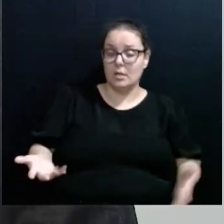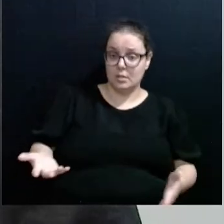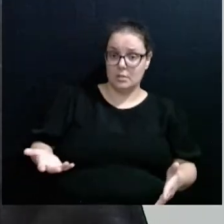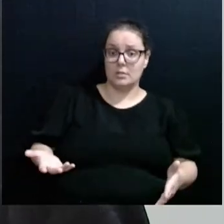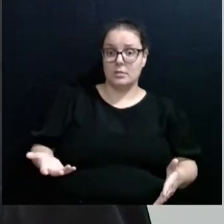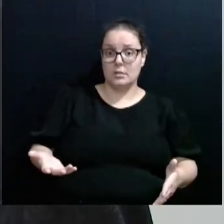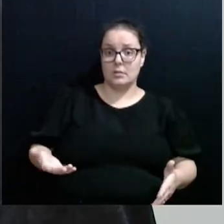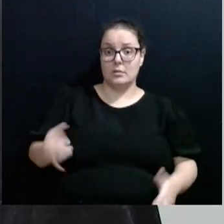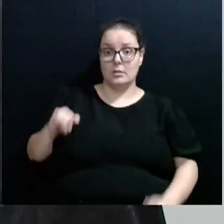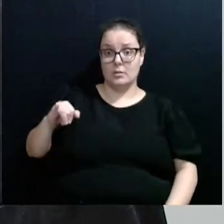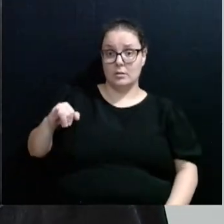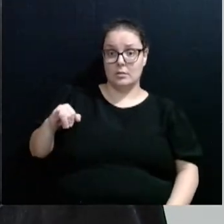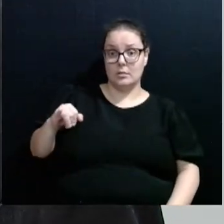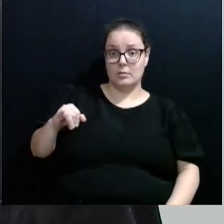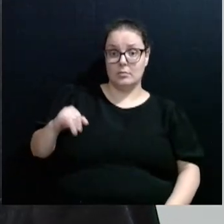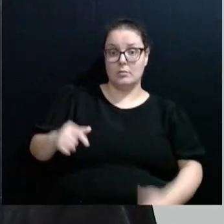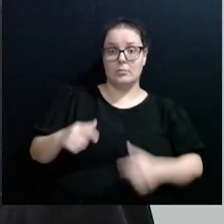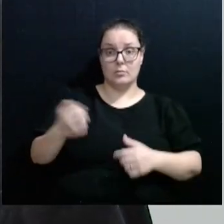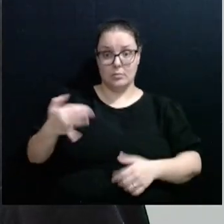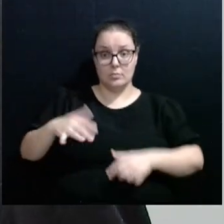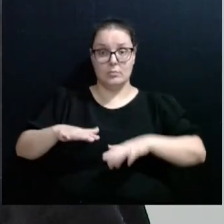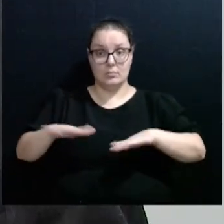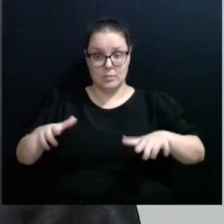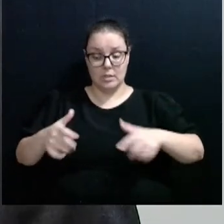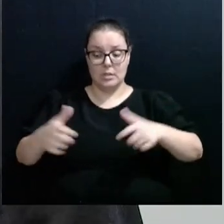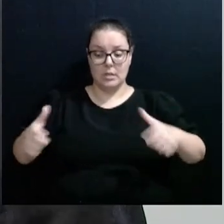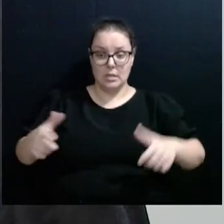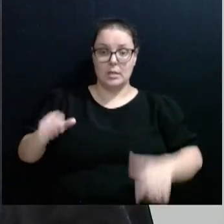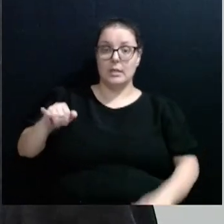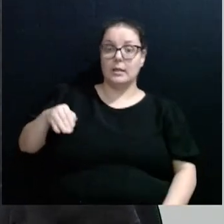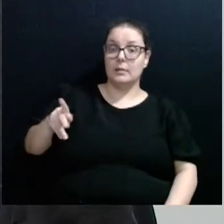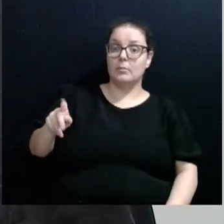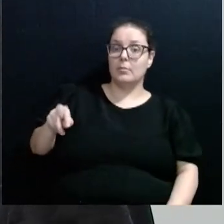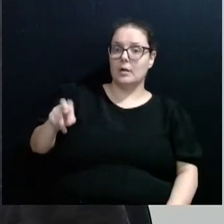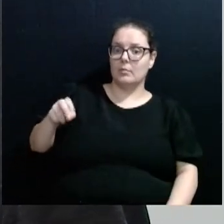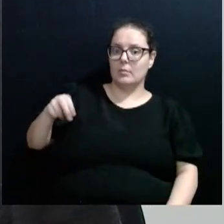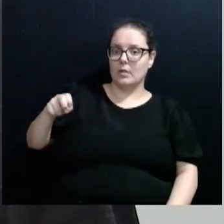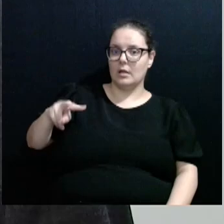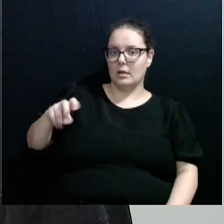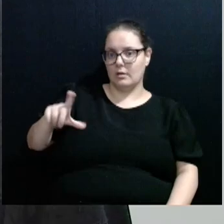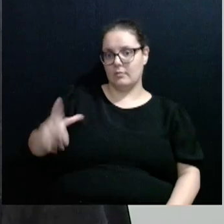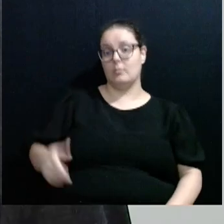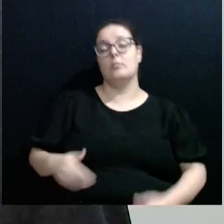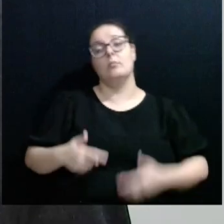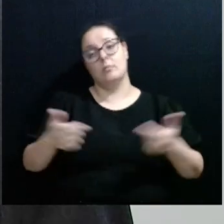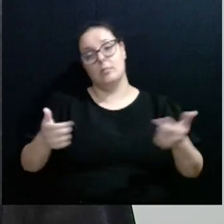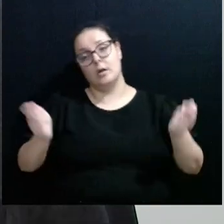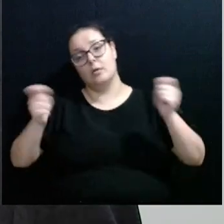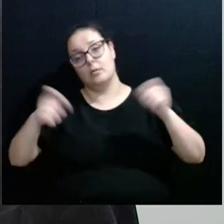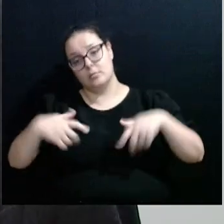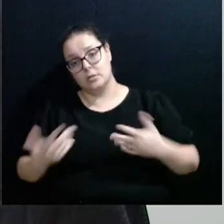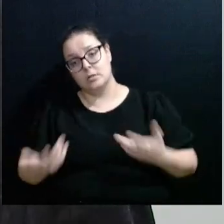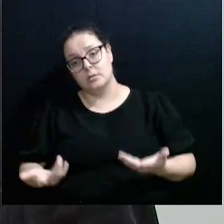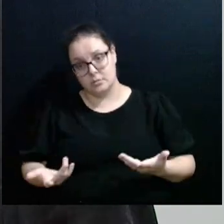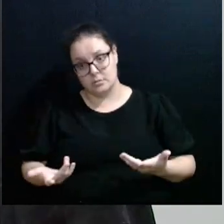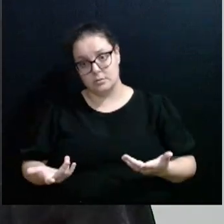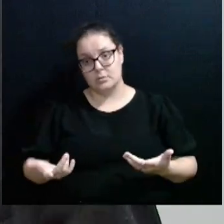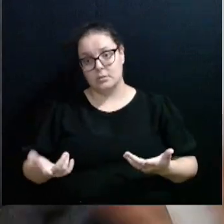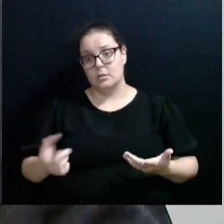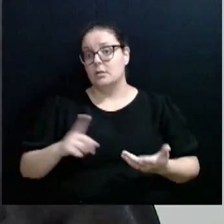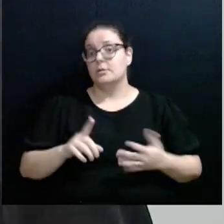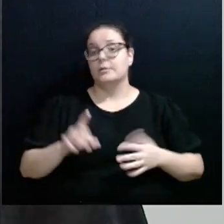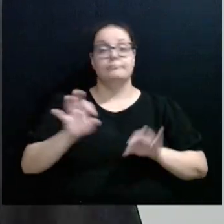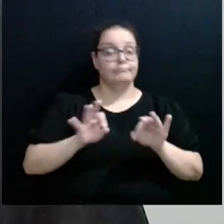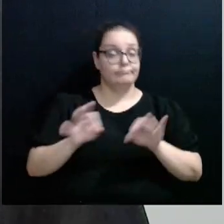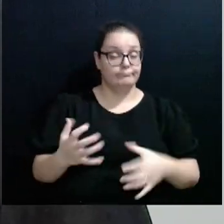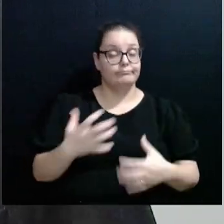impermeáveis, quanto mais áreas impermeáveis, mais a possibilidade da gente não estar preparado de forma